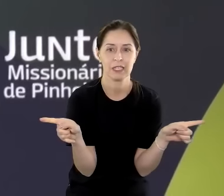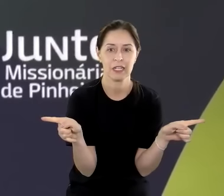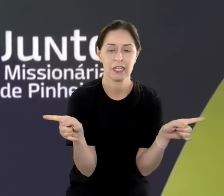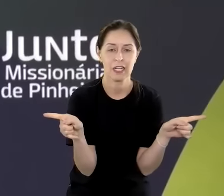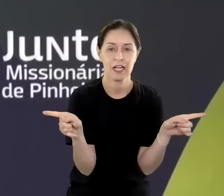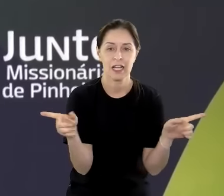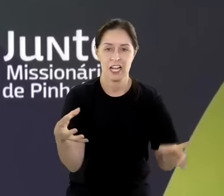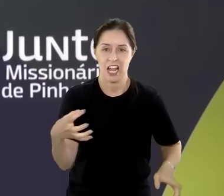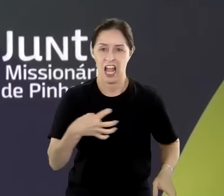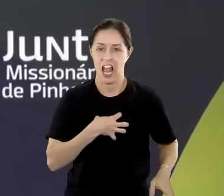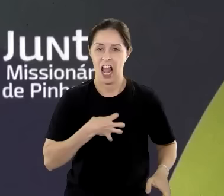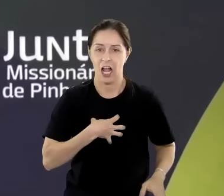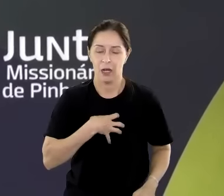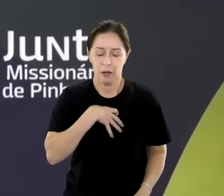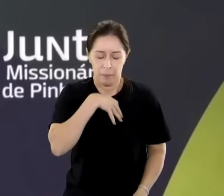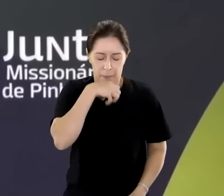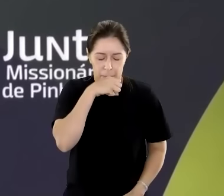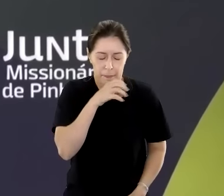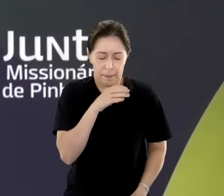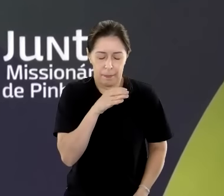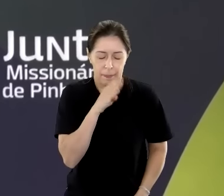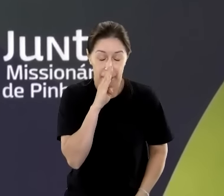de deixar você asfixiado.